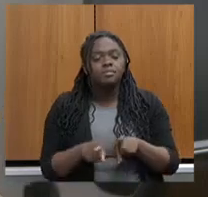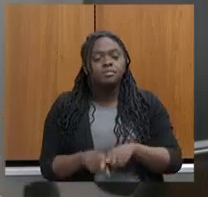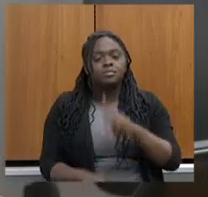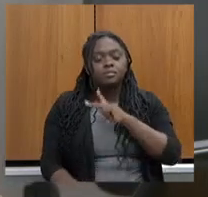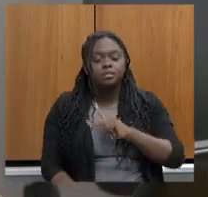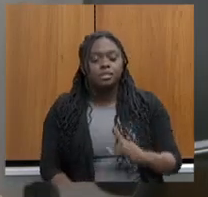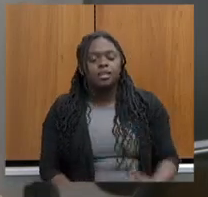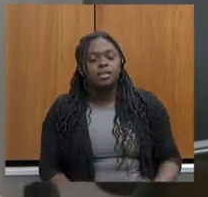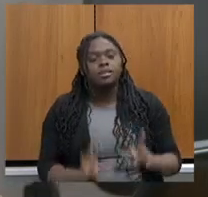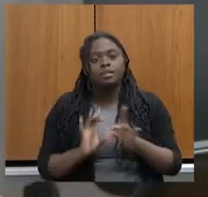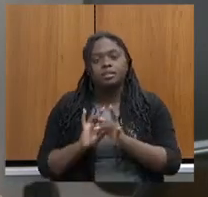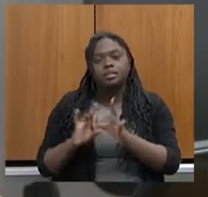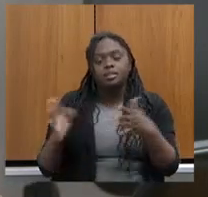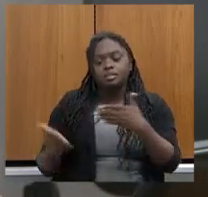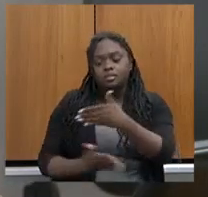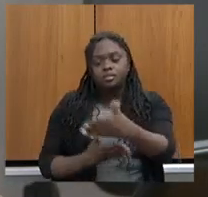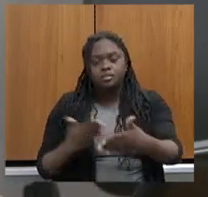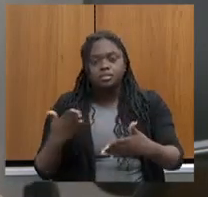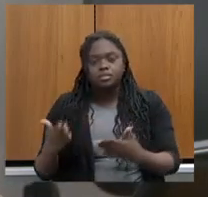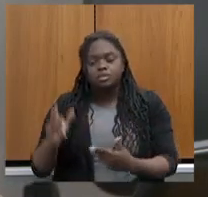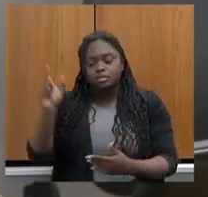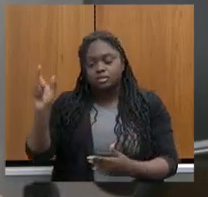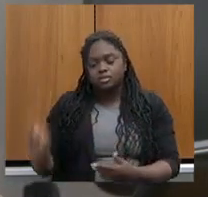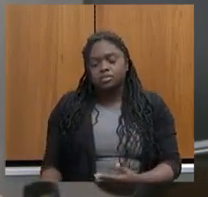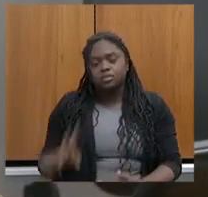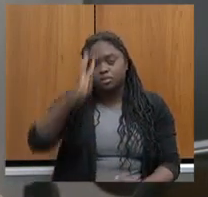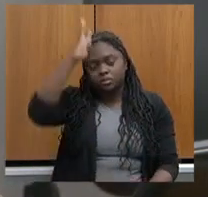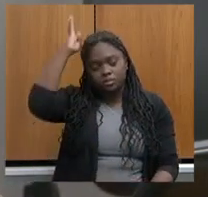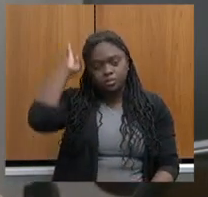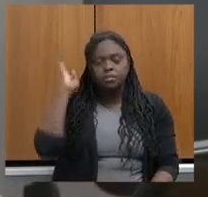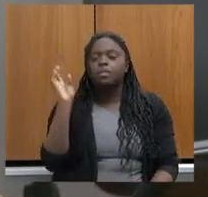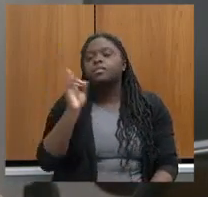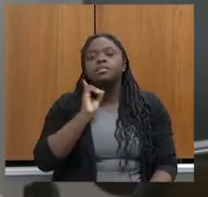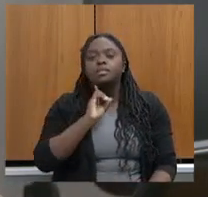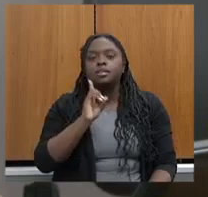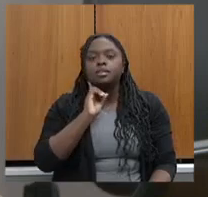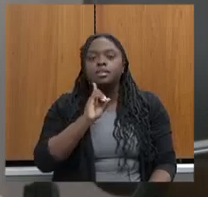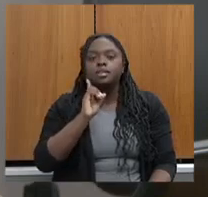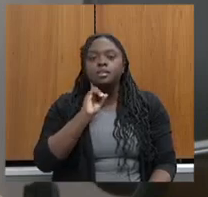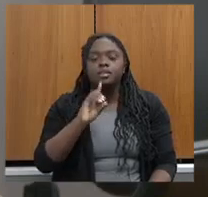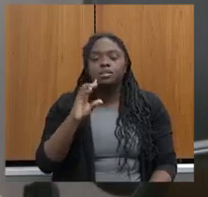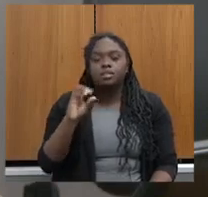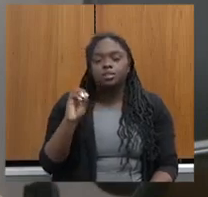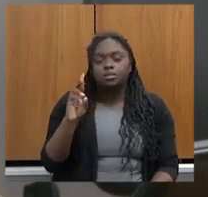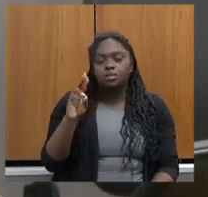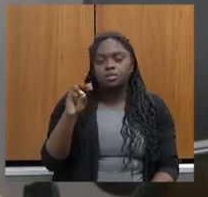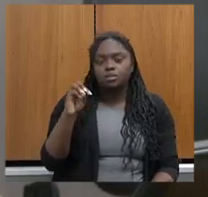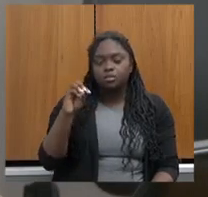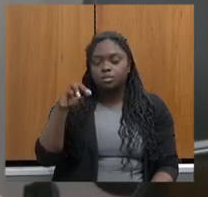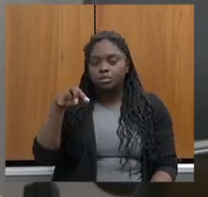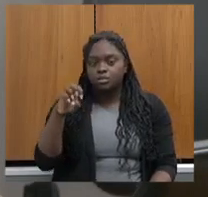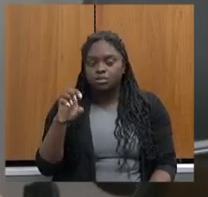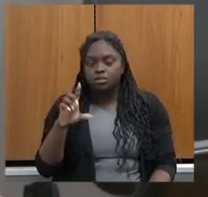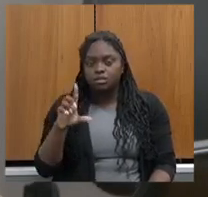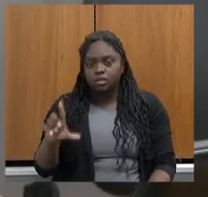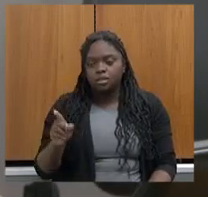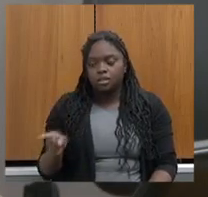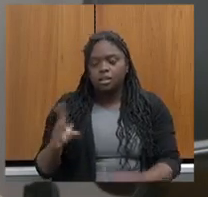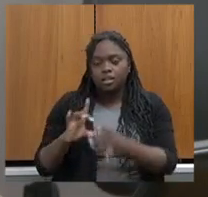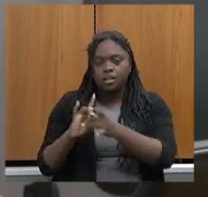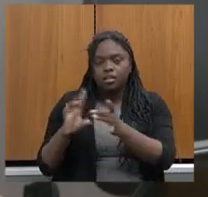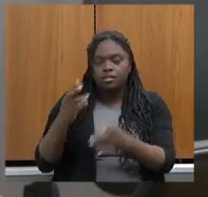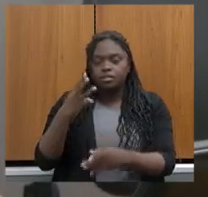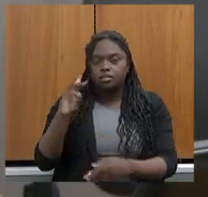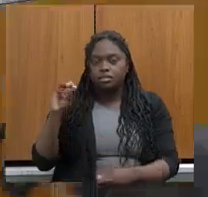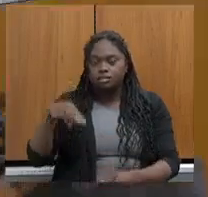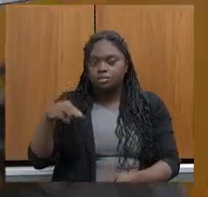passa a palavra nesse instante ao Comandante era do Corpo de Bombeiros Militar de Minas Gerais Coronel BM Edgar Esteves da Silva que te explorar de até 30 minutos para